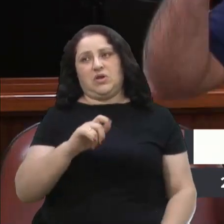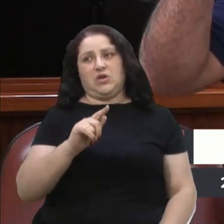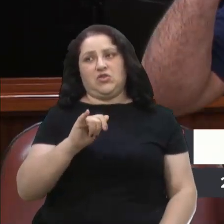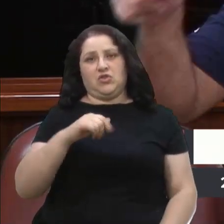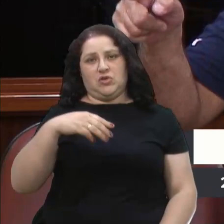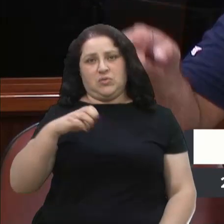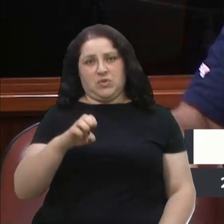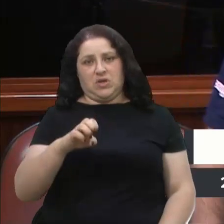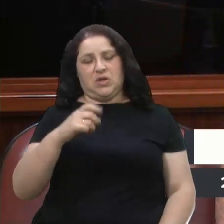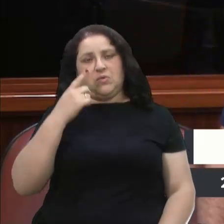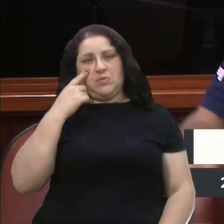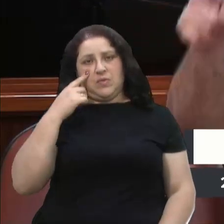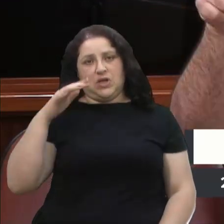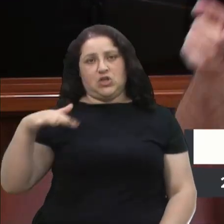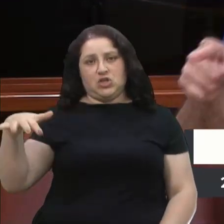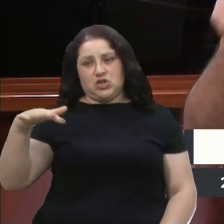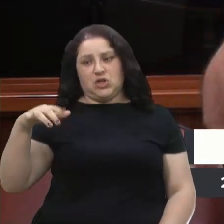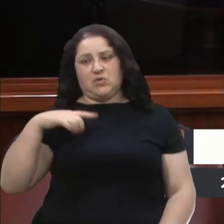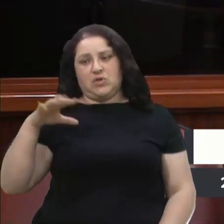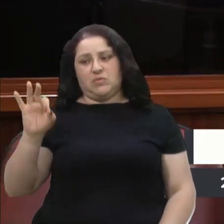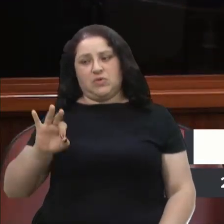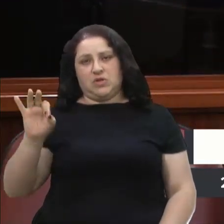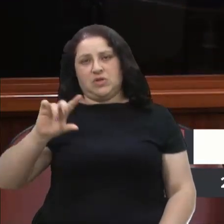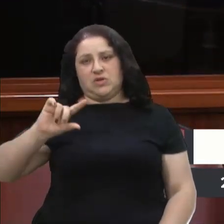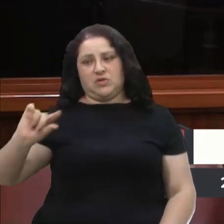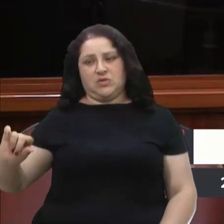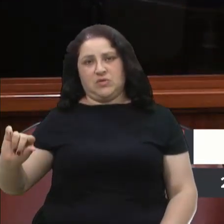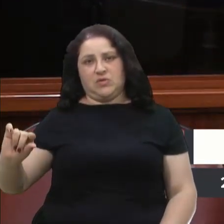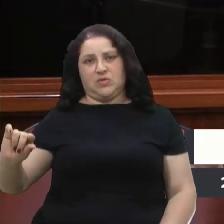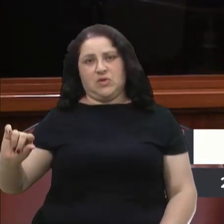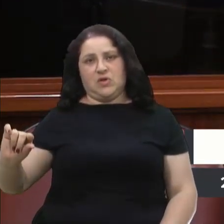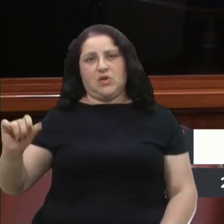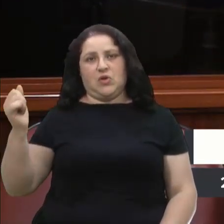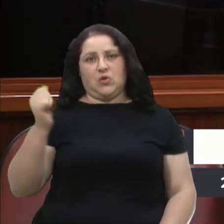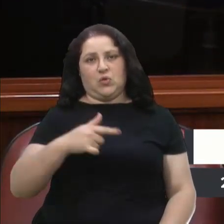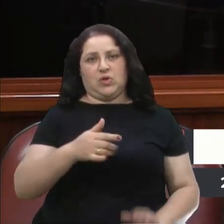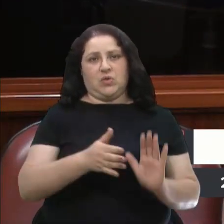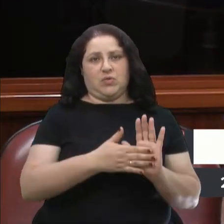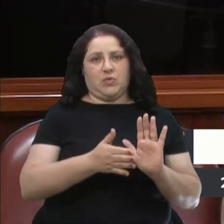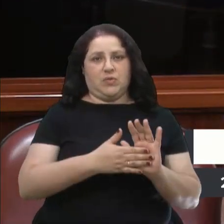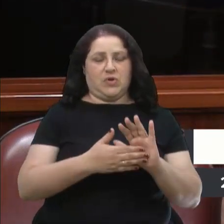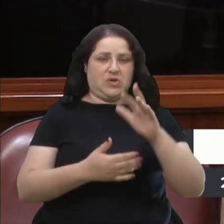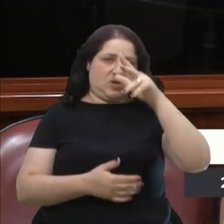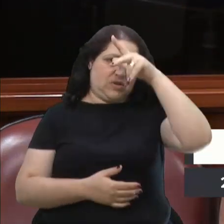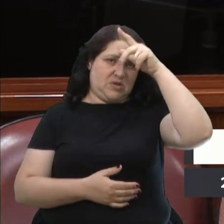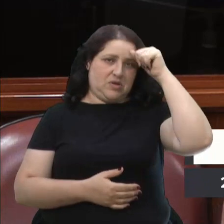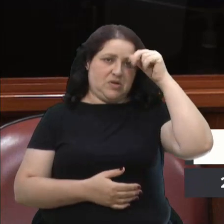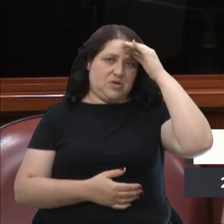no regime geral a alíquota é menor que a proposta do prefeito Adiló.